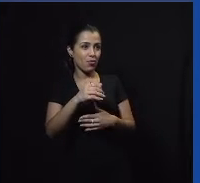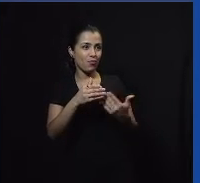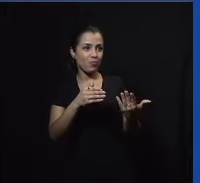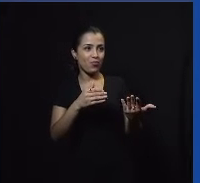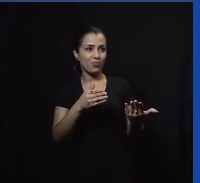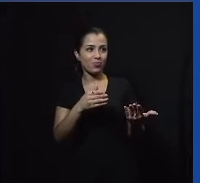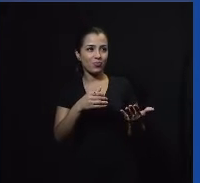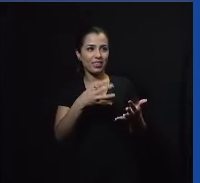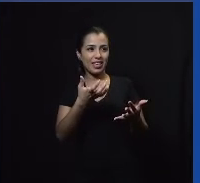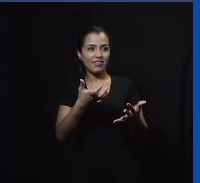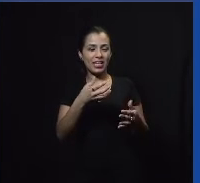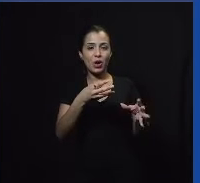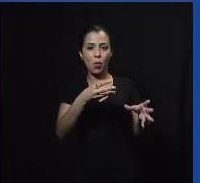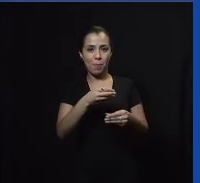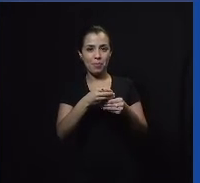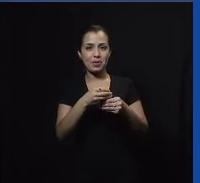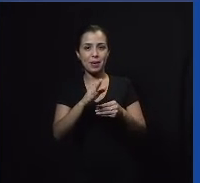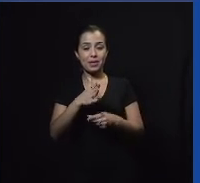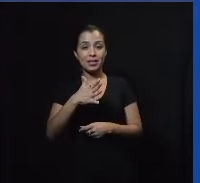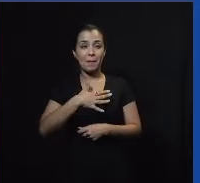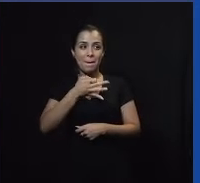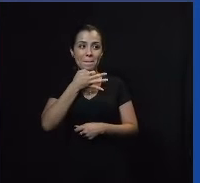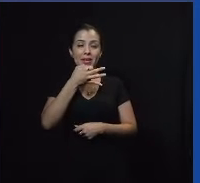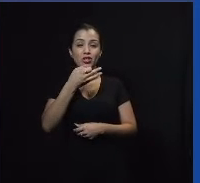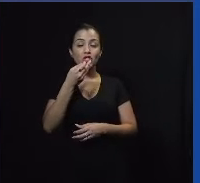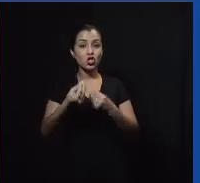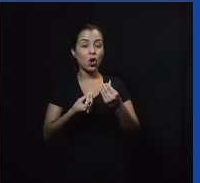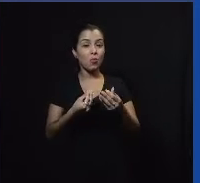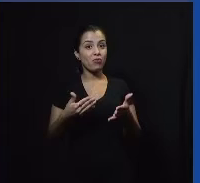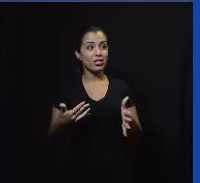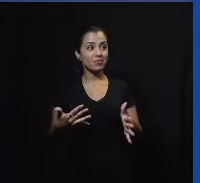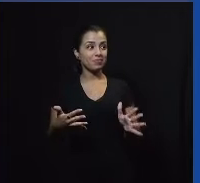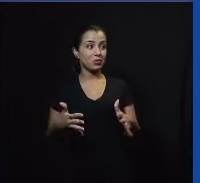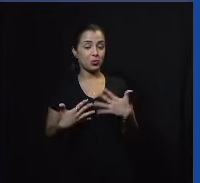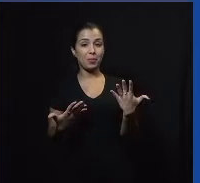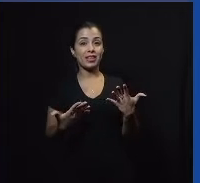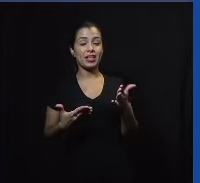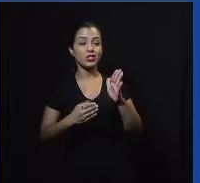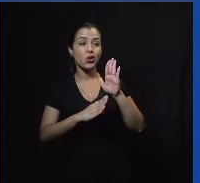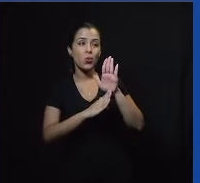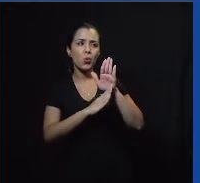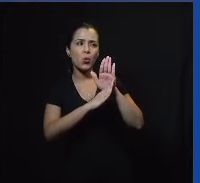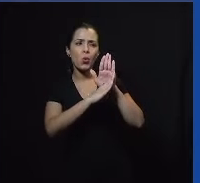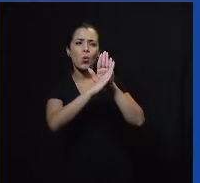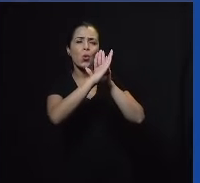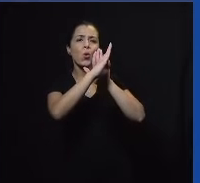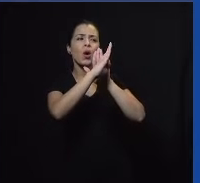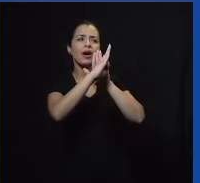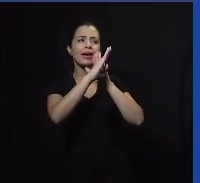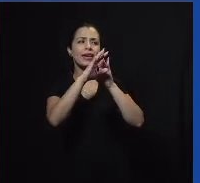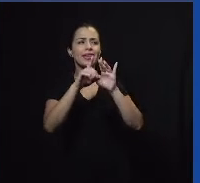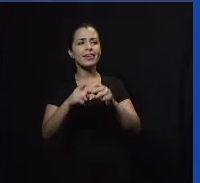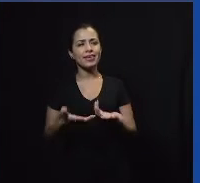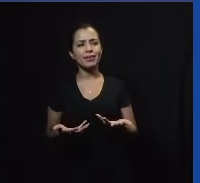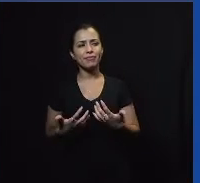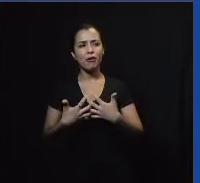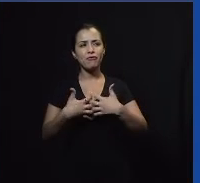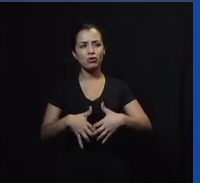da minha visão, assim, que como foi surpreendente esse engajamento, né, das pessoas e funcionou super